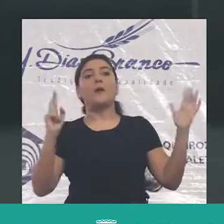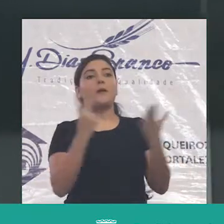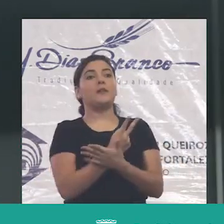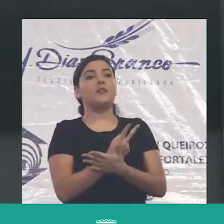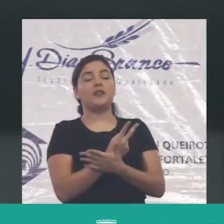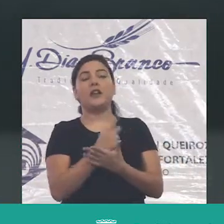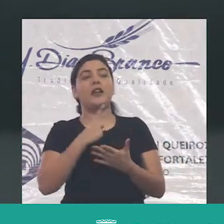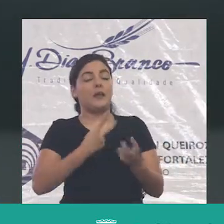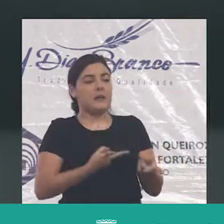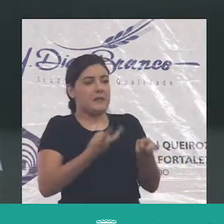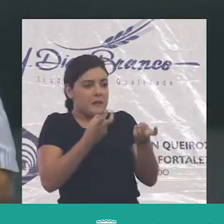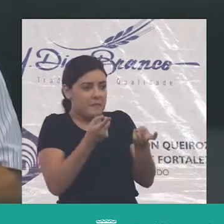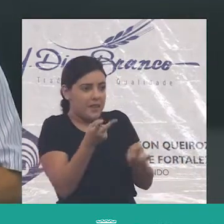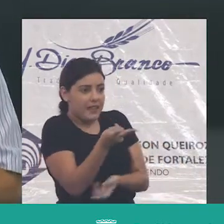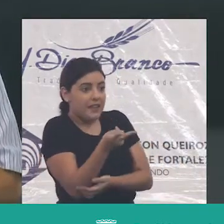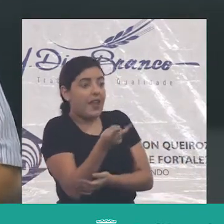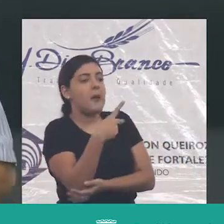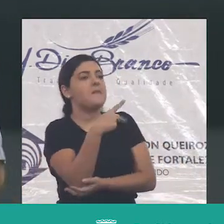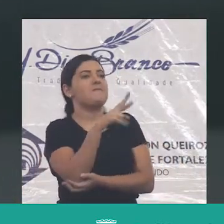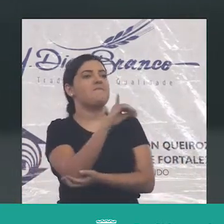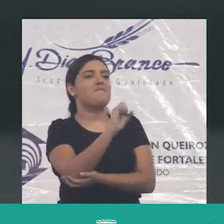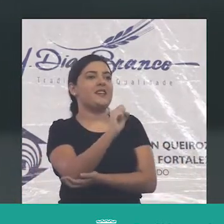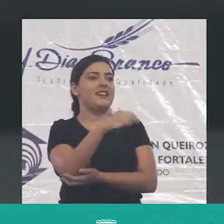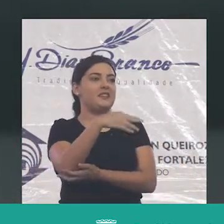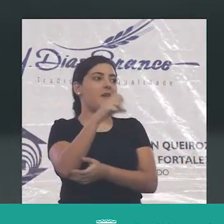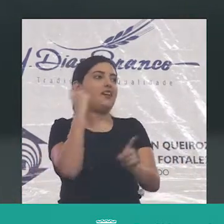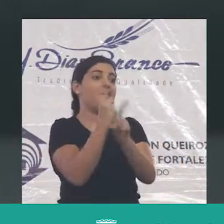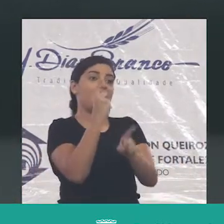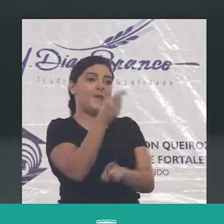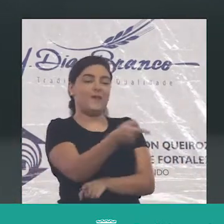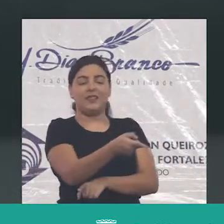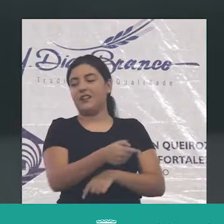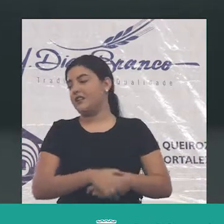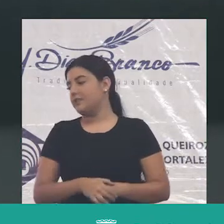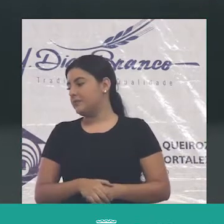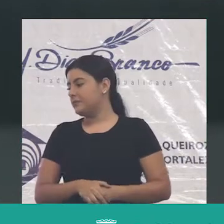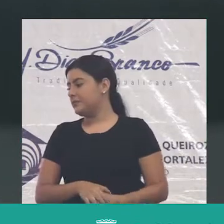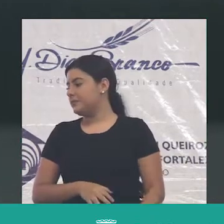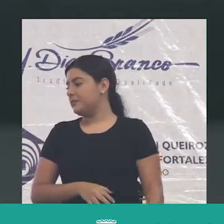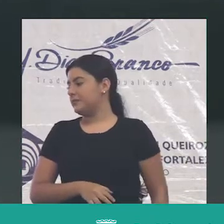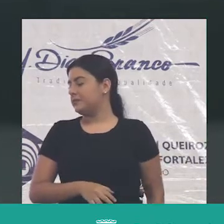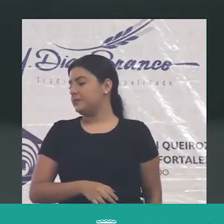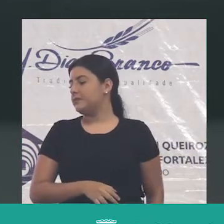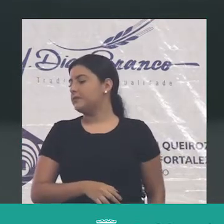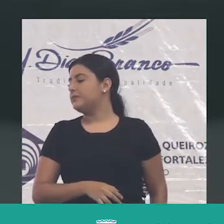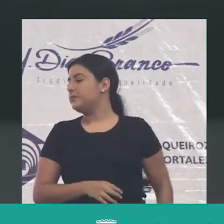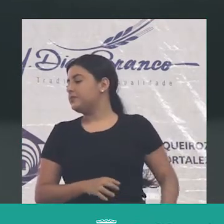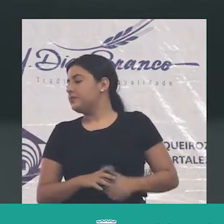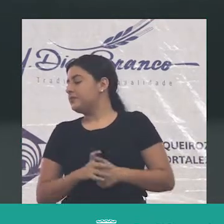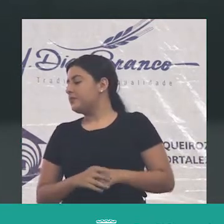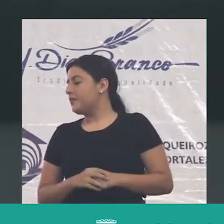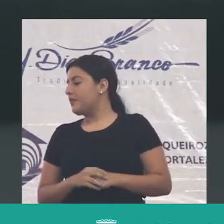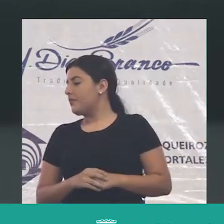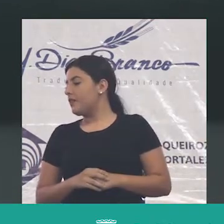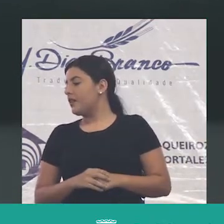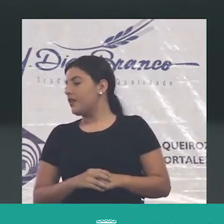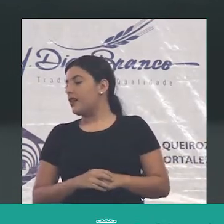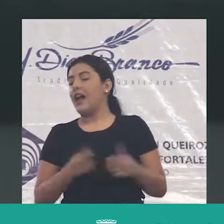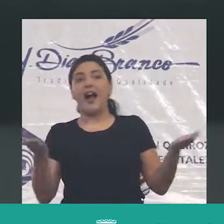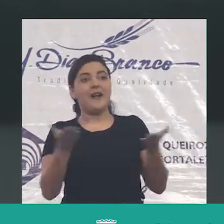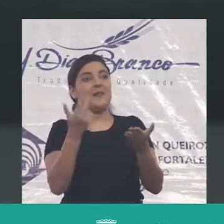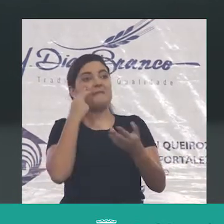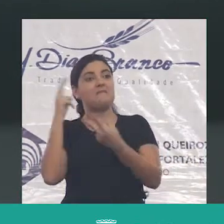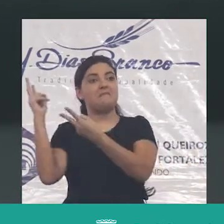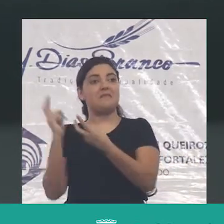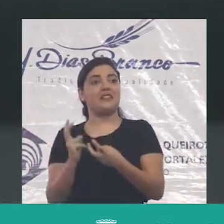quê? Enxergar nessa figura um prisma. E olha como é que eu vou fazer, ó. Estão enxergando aí direitinho a figura? Estou enxergando na